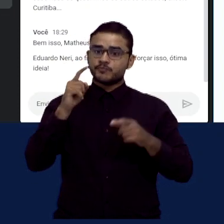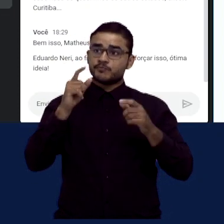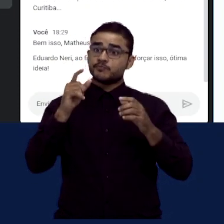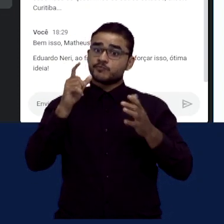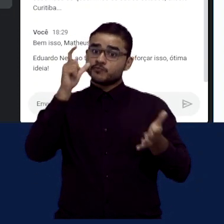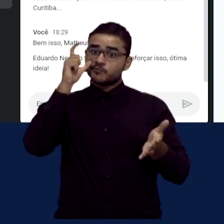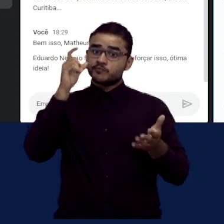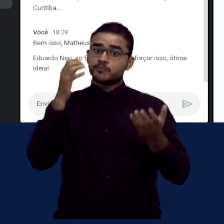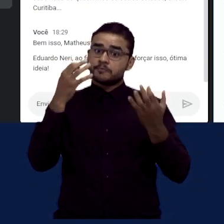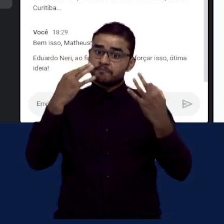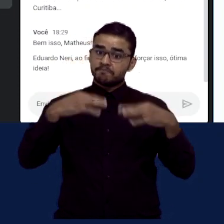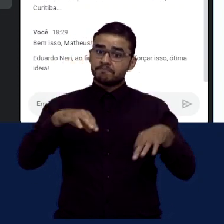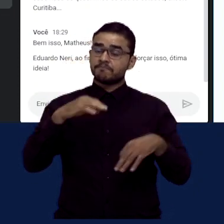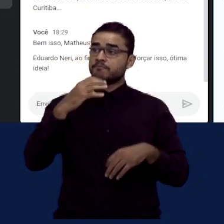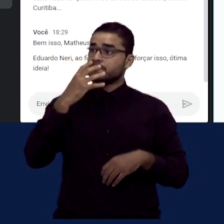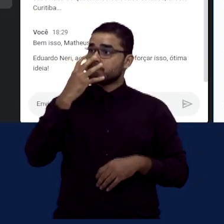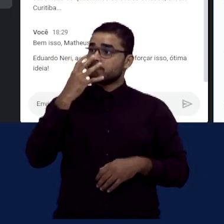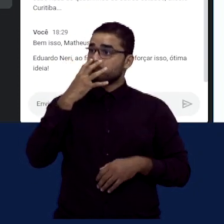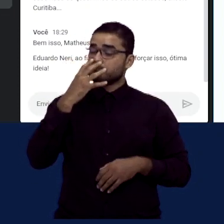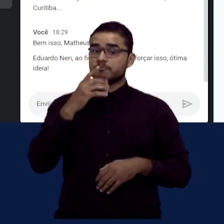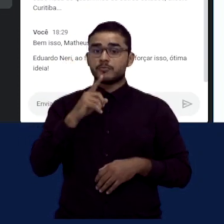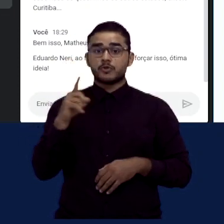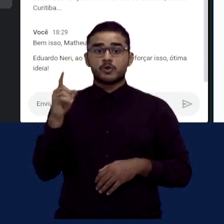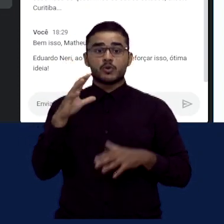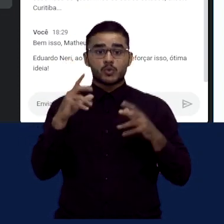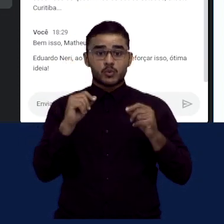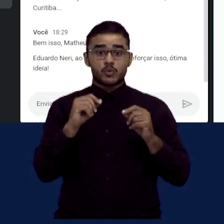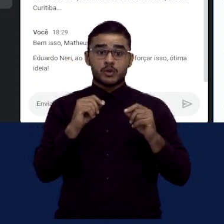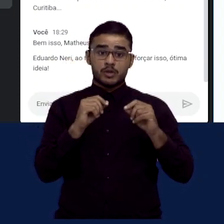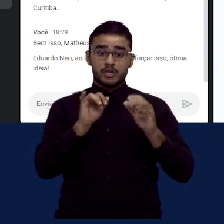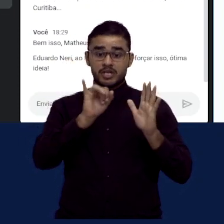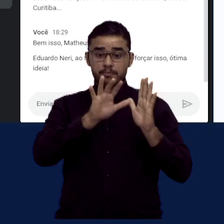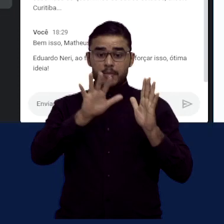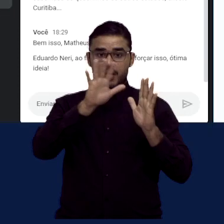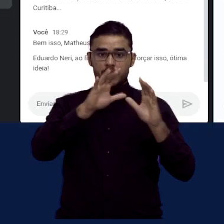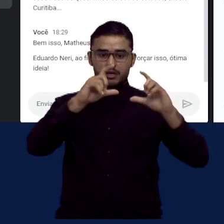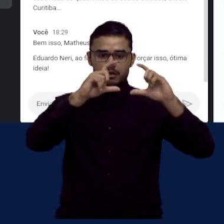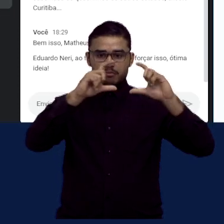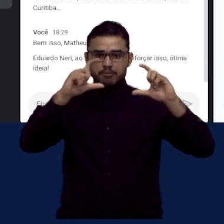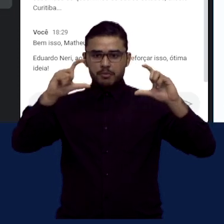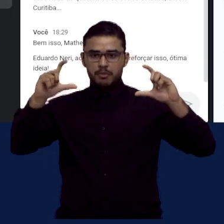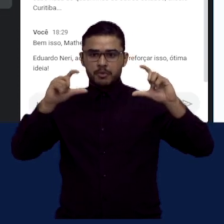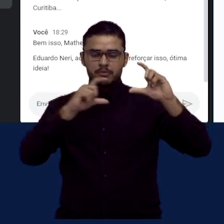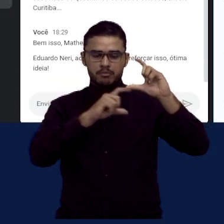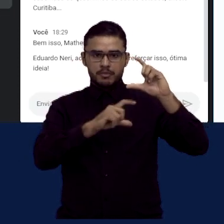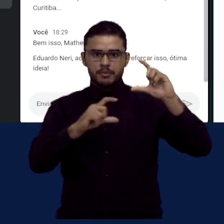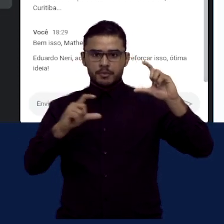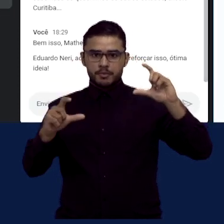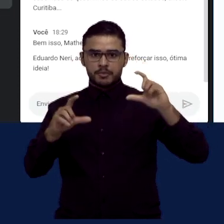quadrinhos são imagens justapostas de maneira deliberada com